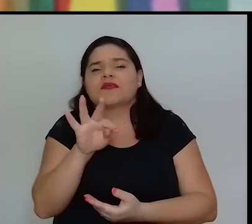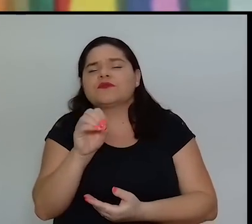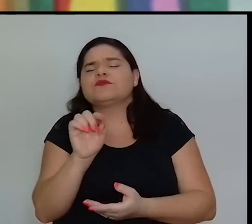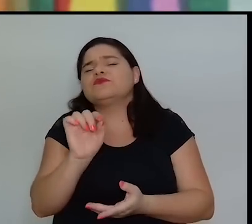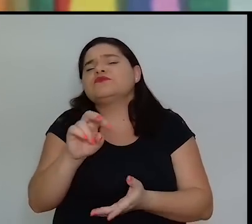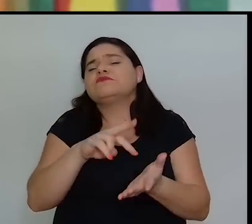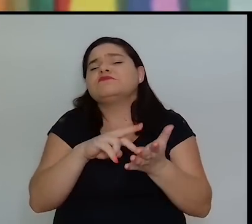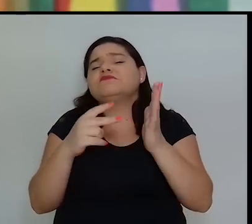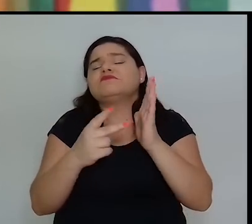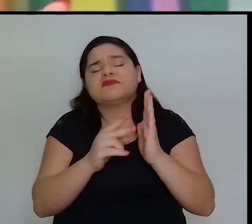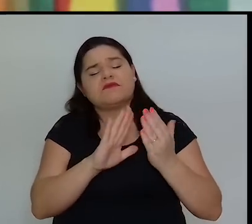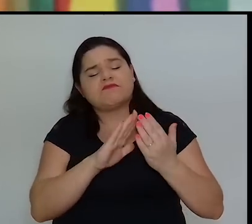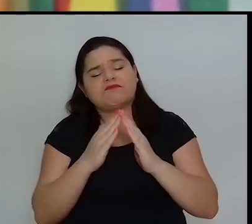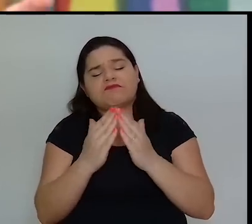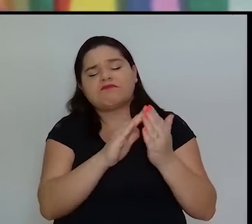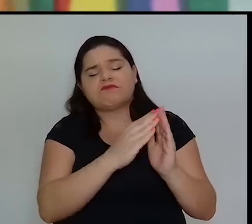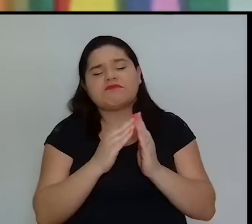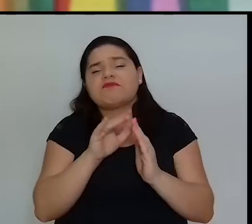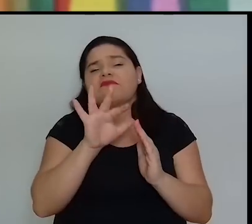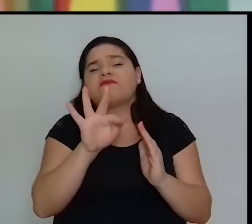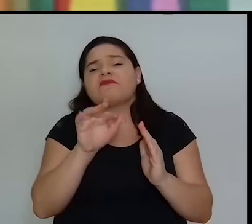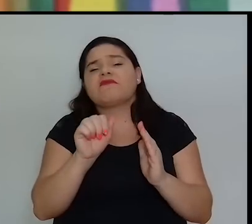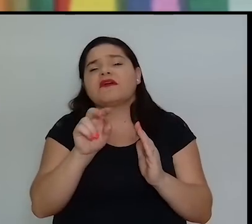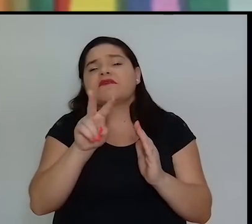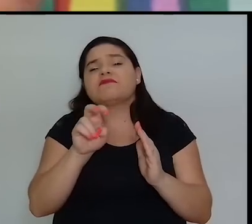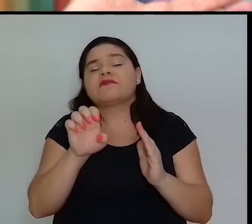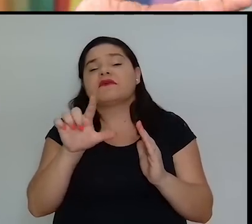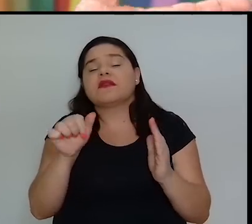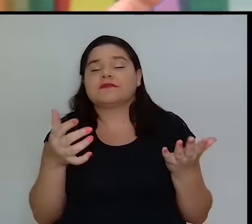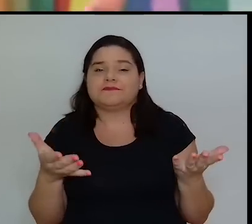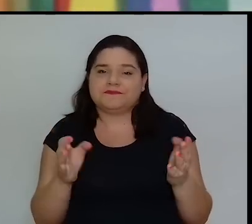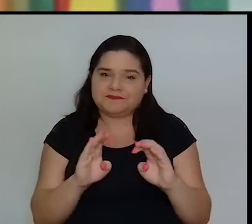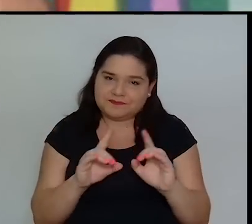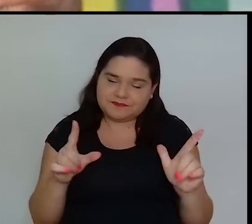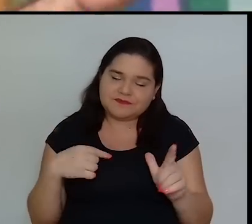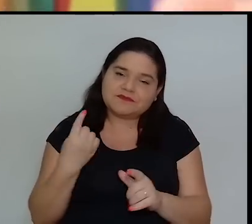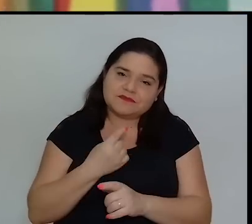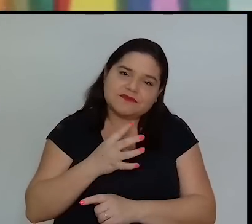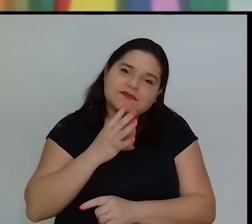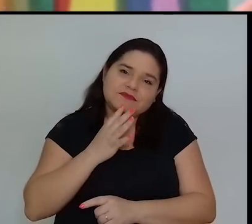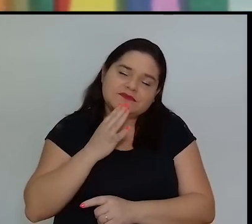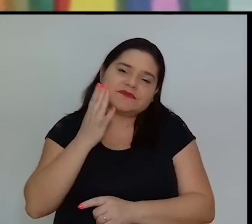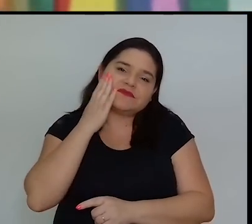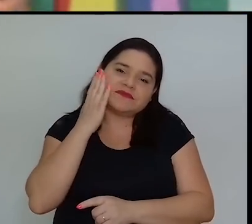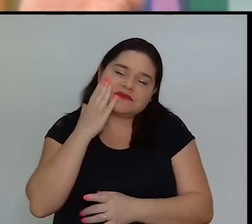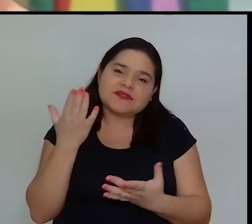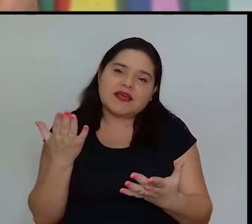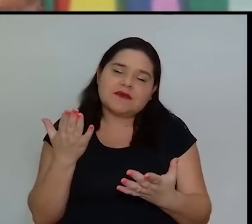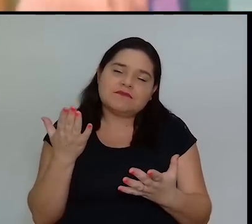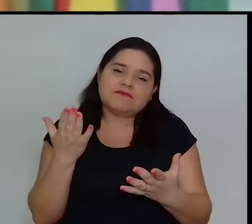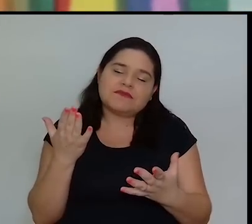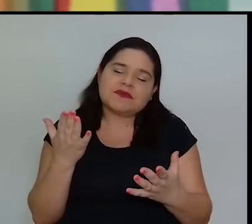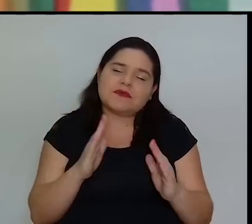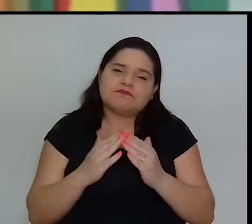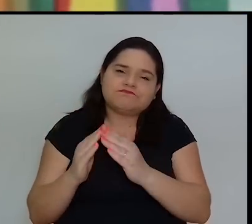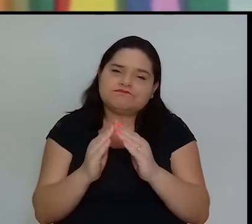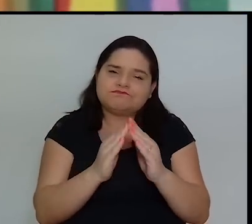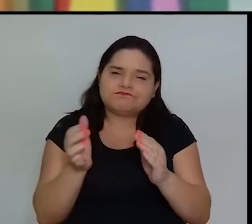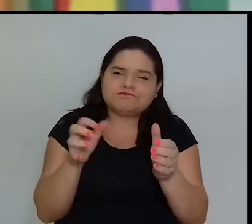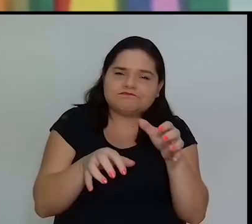né E aí eu acho que mostrando não só que a gente sabe que são as coloca aglomerado